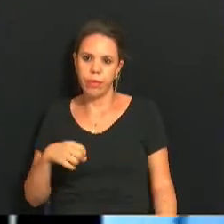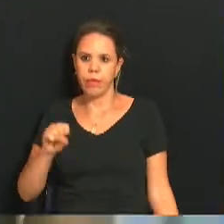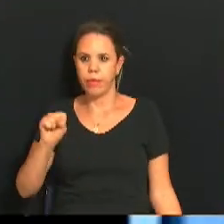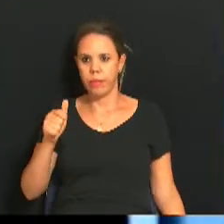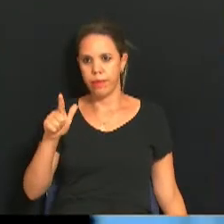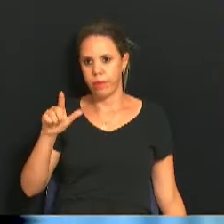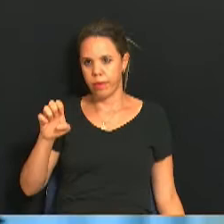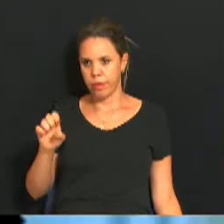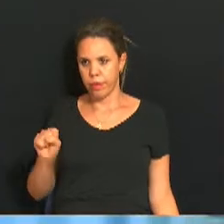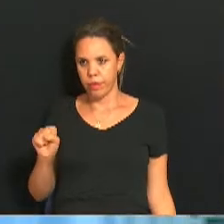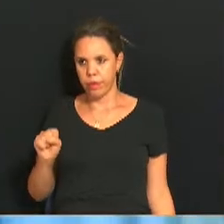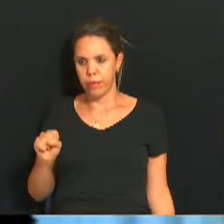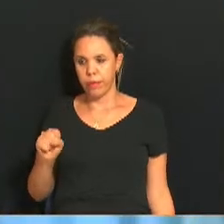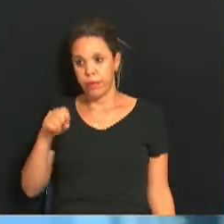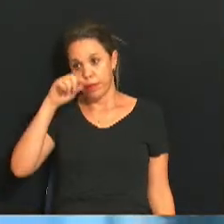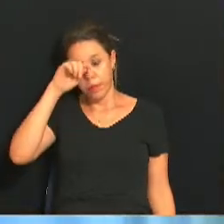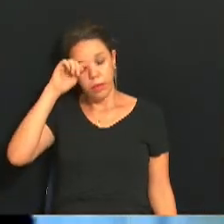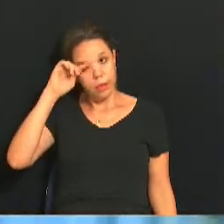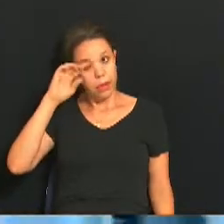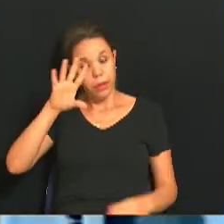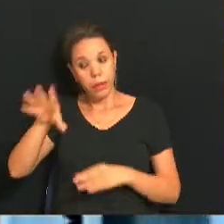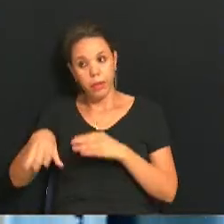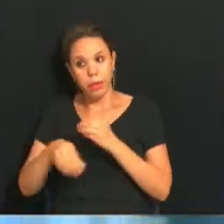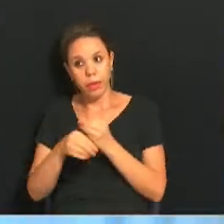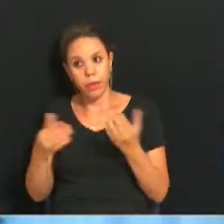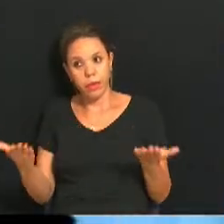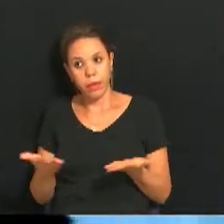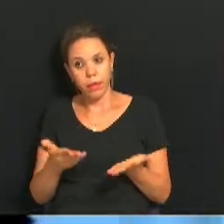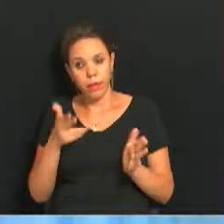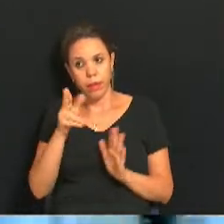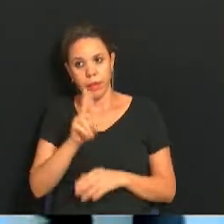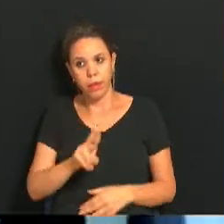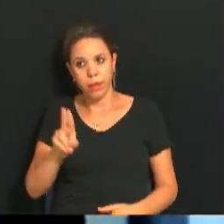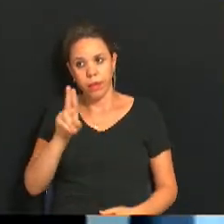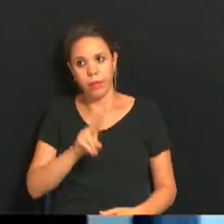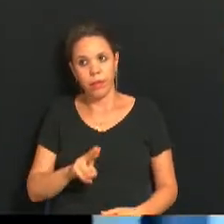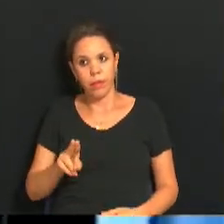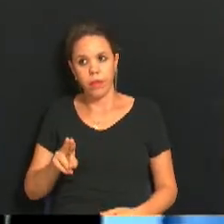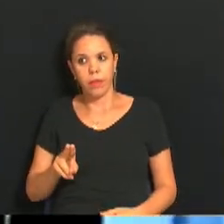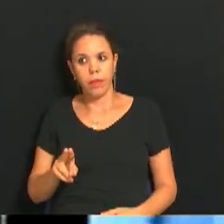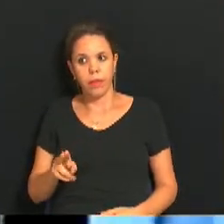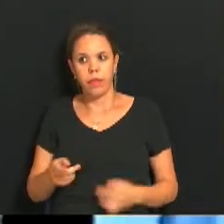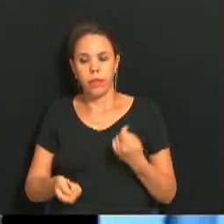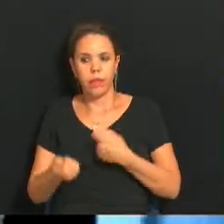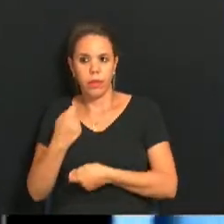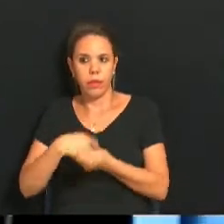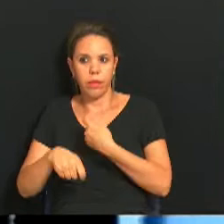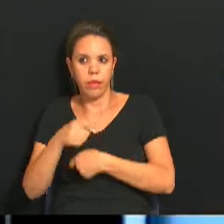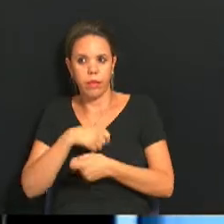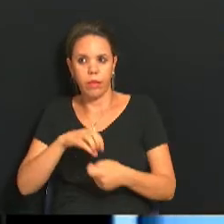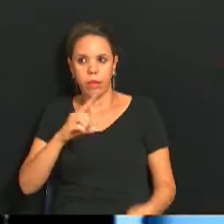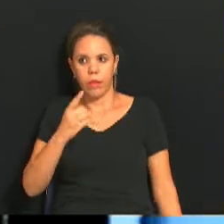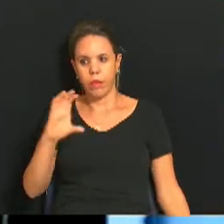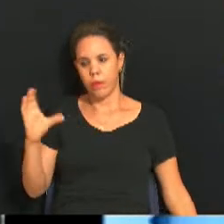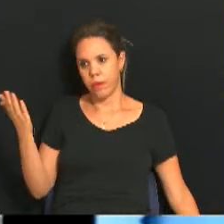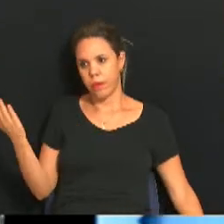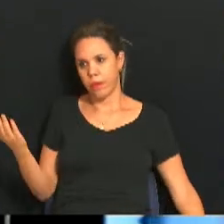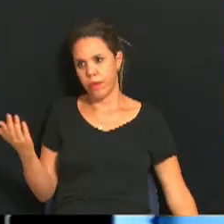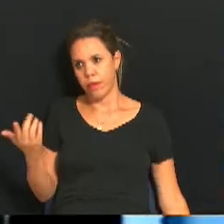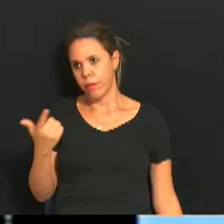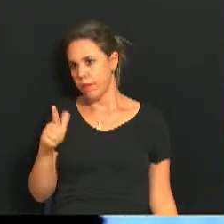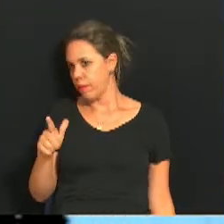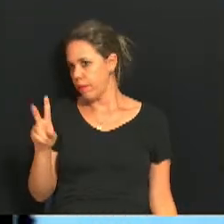Oliveira que compõem a área que hoje é usada administrativamente pela ideia então nós